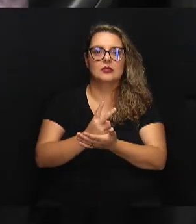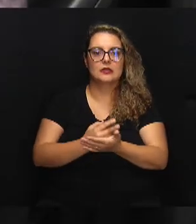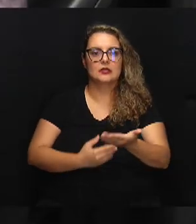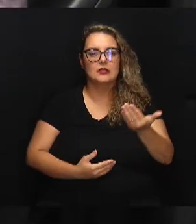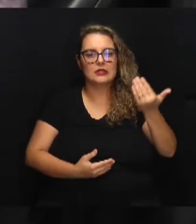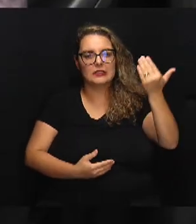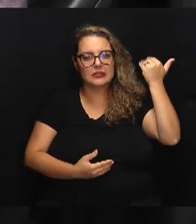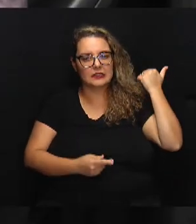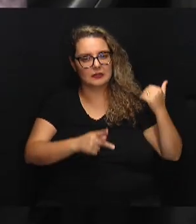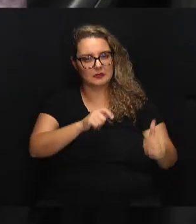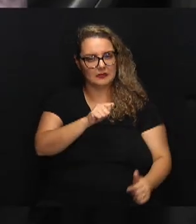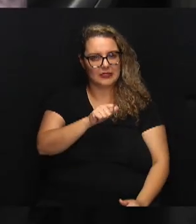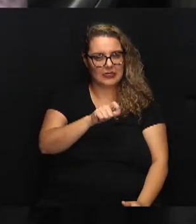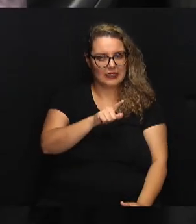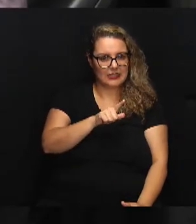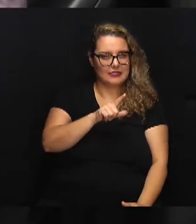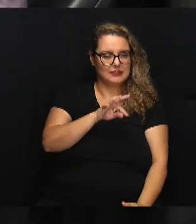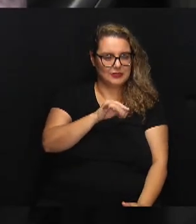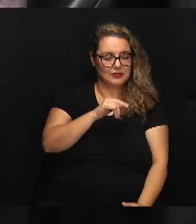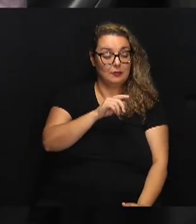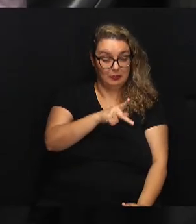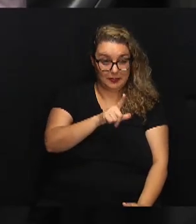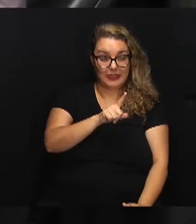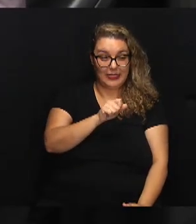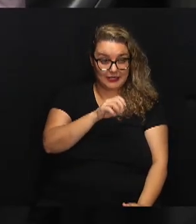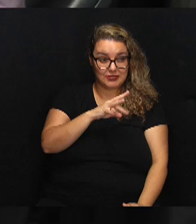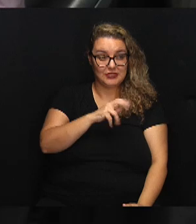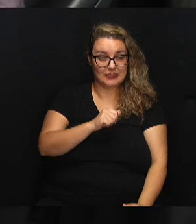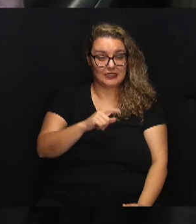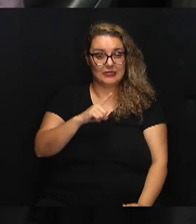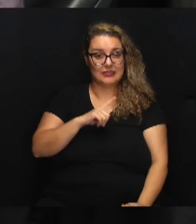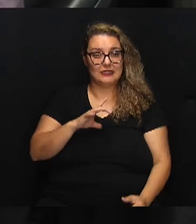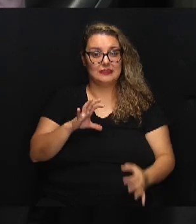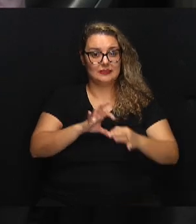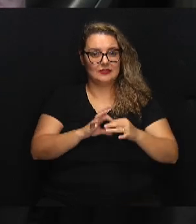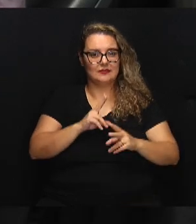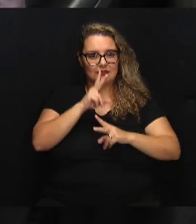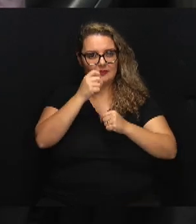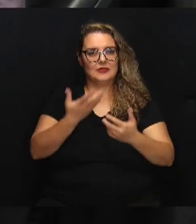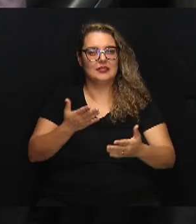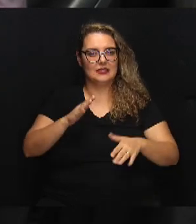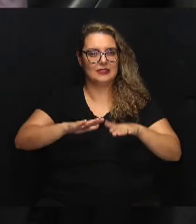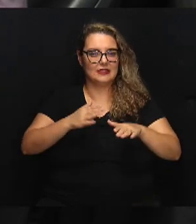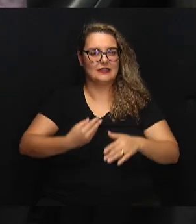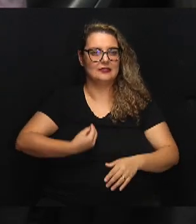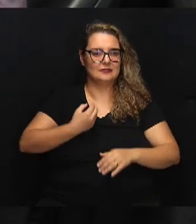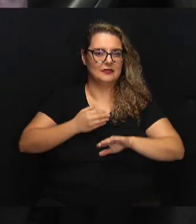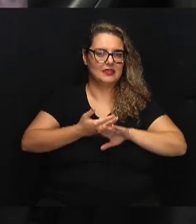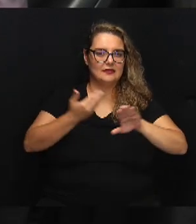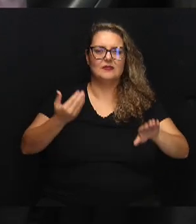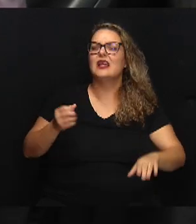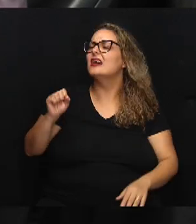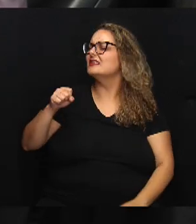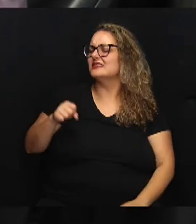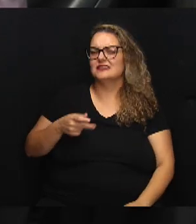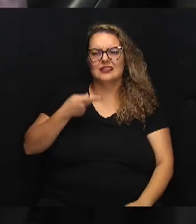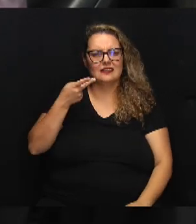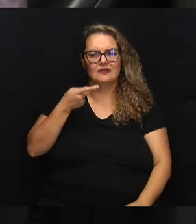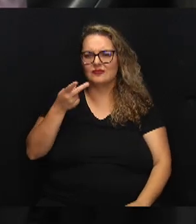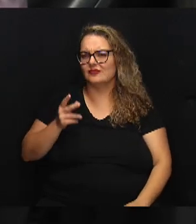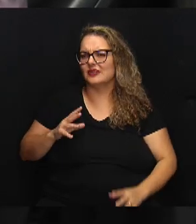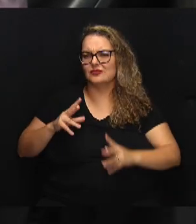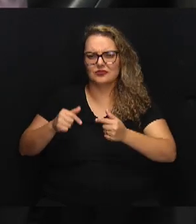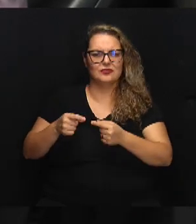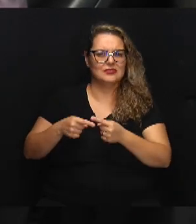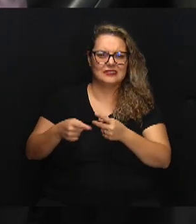em Platina, essa conexão é bem forte. Porque às vezes você acaba pela vida se afastando. Mas a gente se fala toda semana,